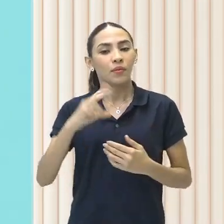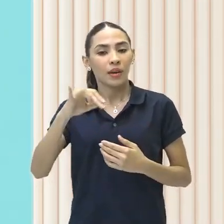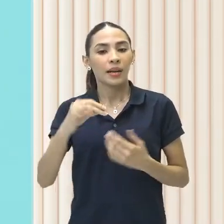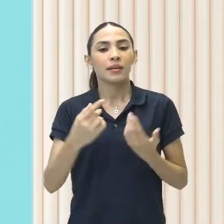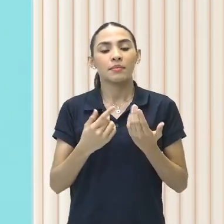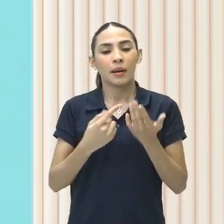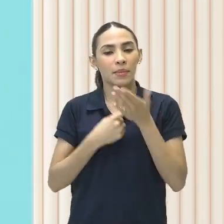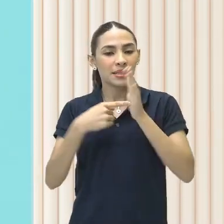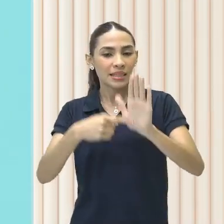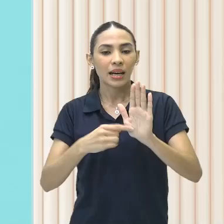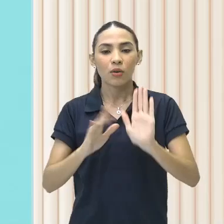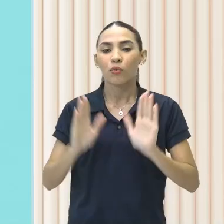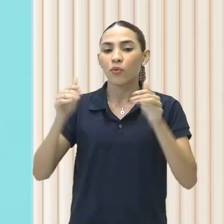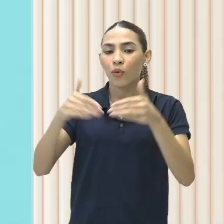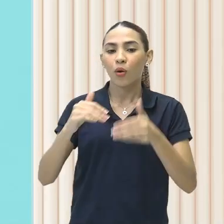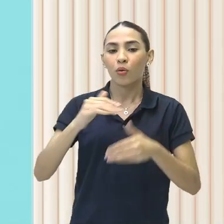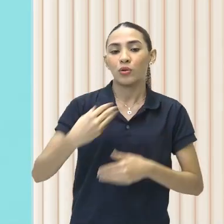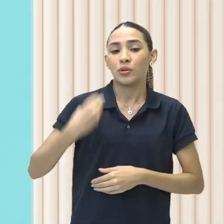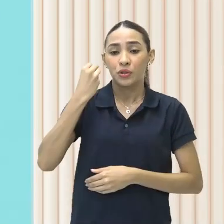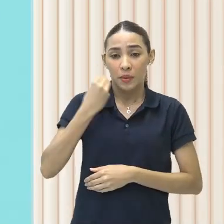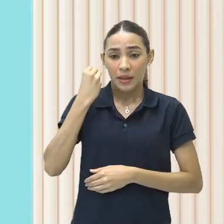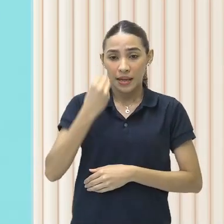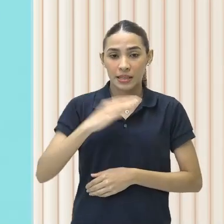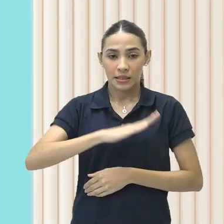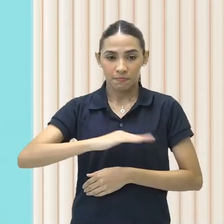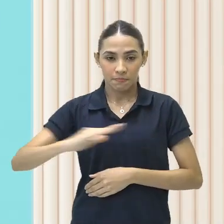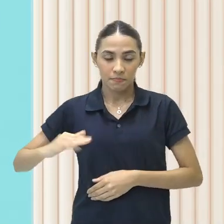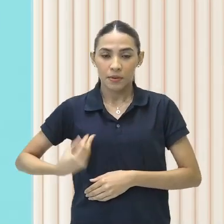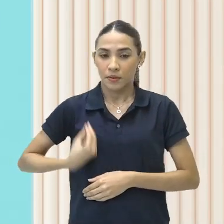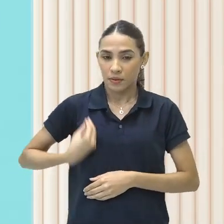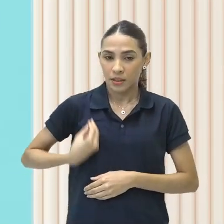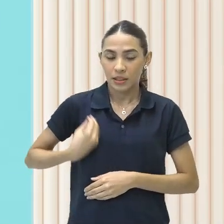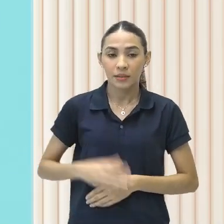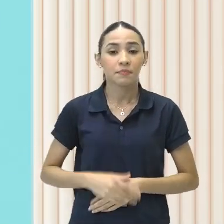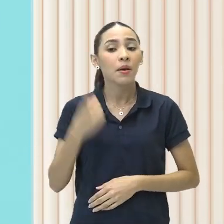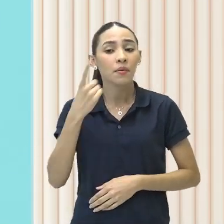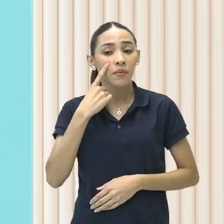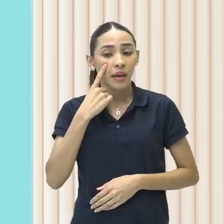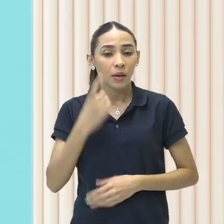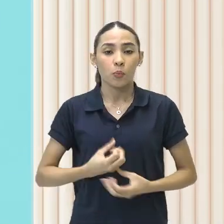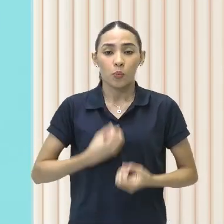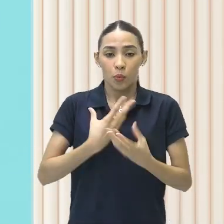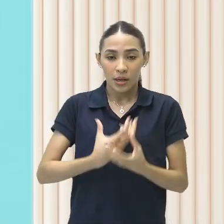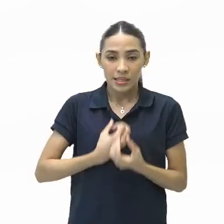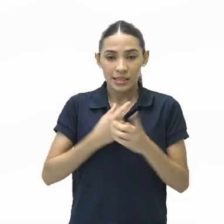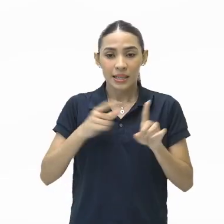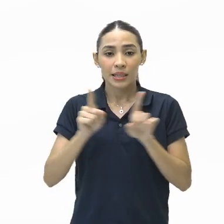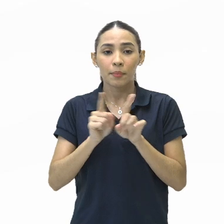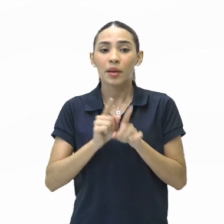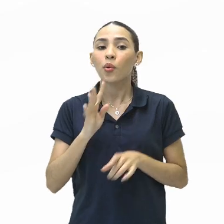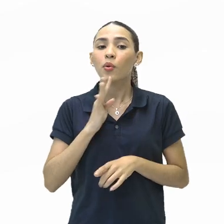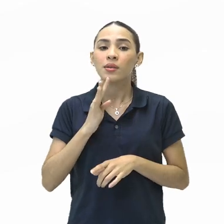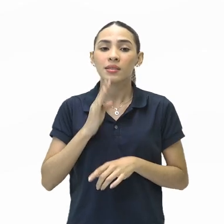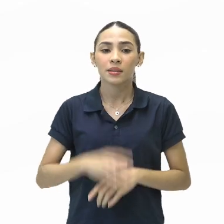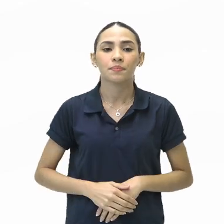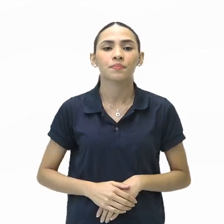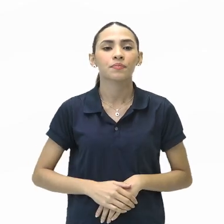pegada do lado da infância. Ok? Vamos verificar aqui uma produção também bastante conhecida dele. Vejam